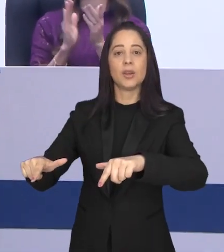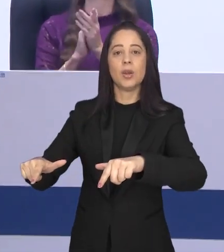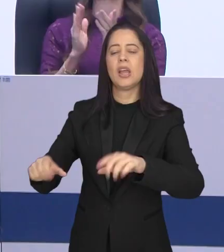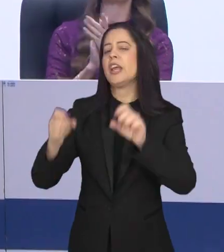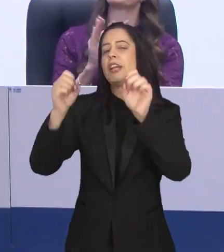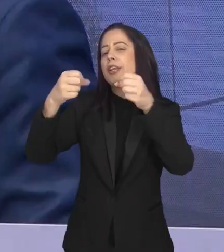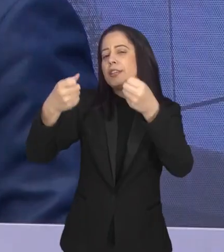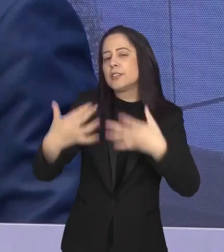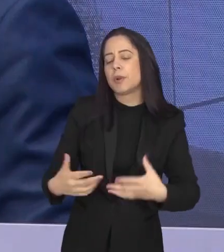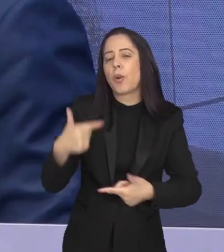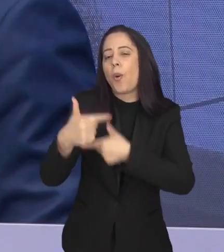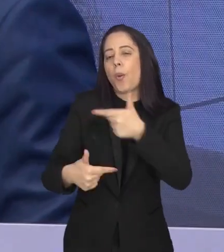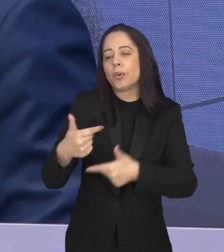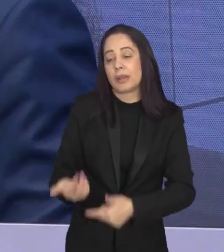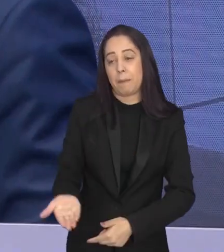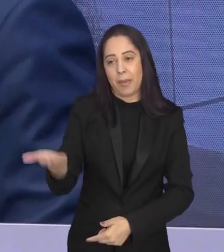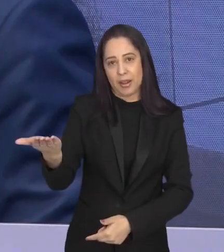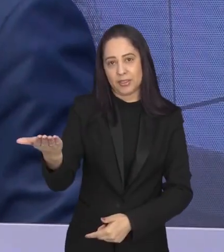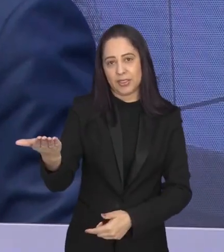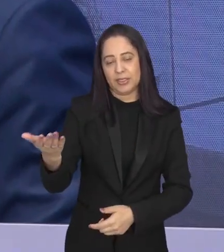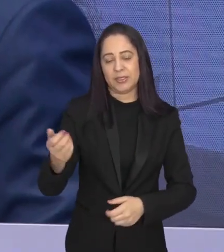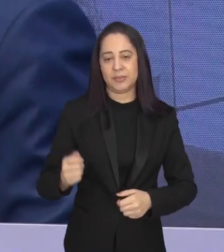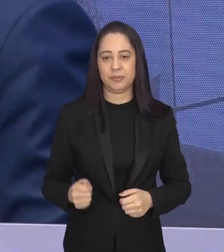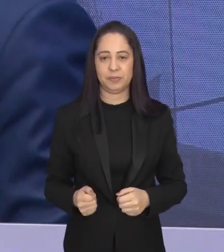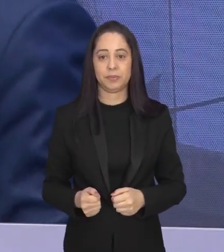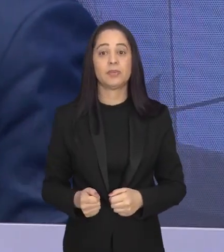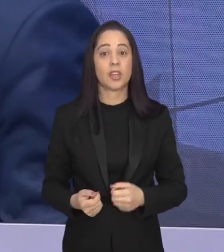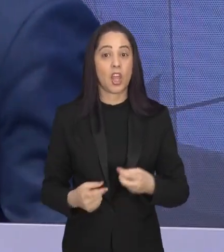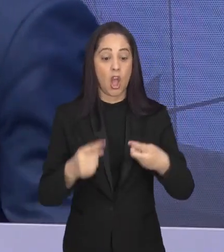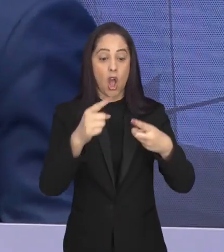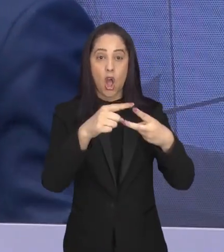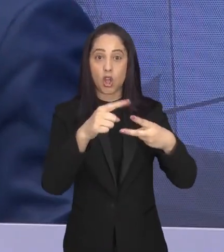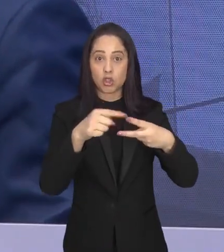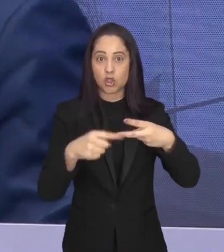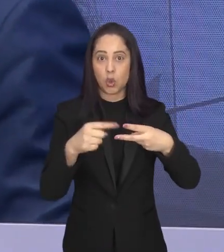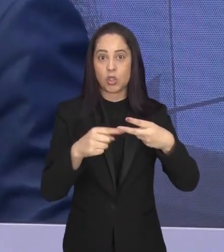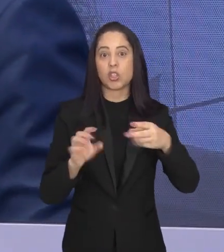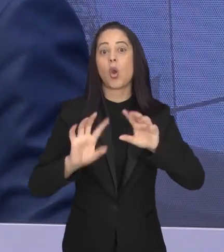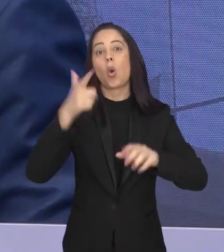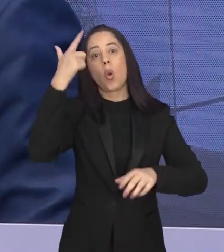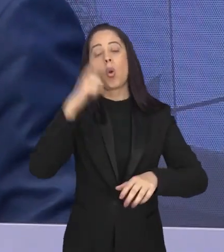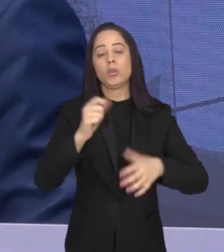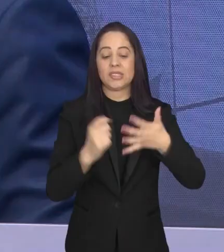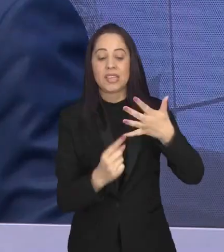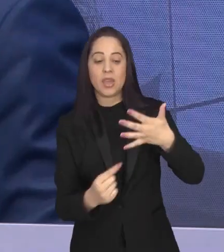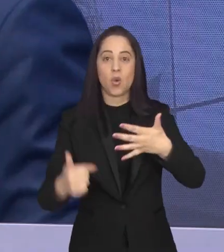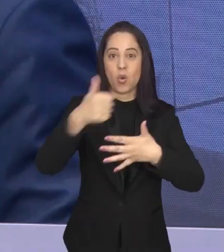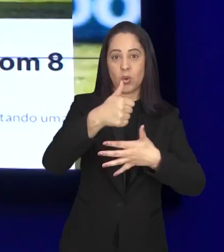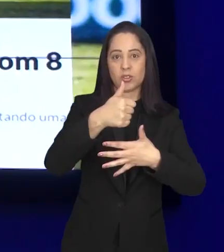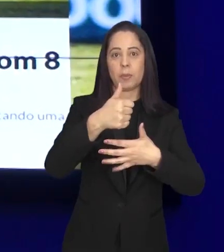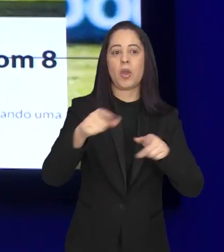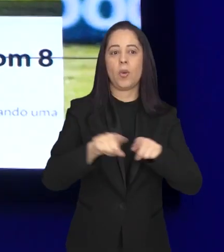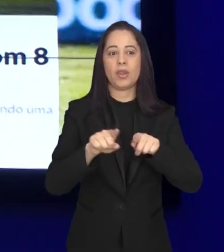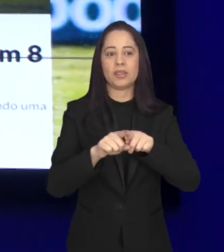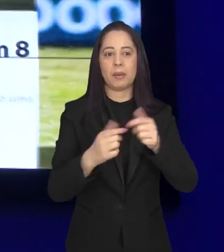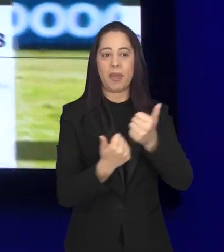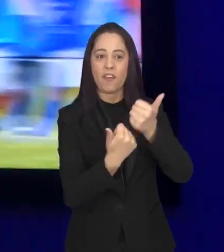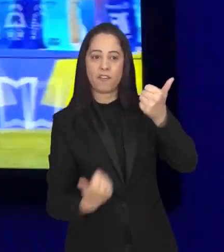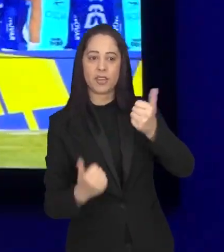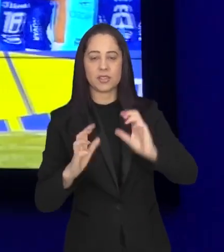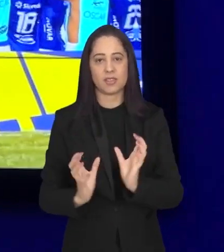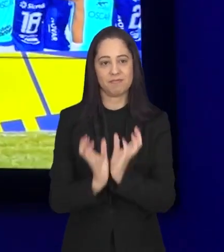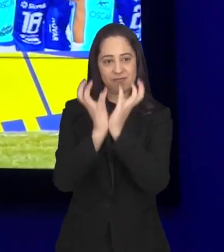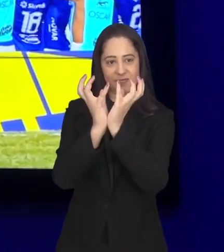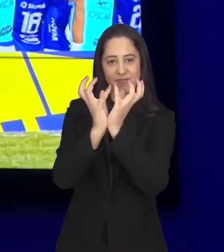cidadão joseense, o vereador Robertinho da Padaria destacou o trabalho do treinador à frente do São José, com 2 acessos pelo